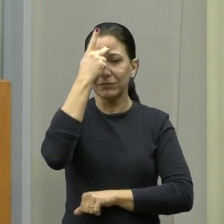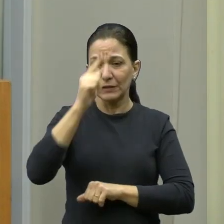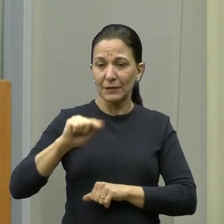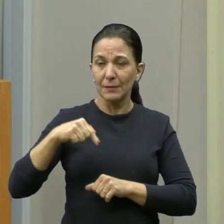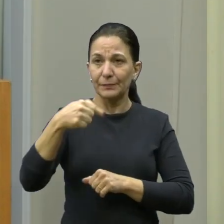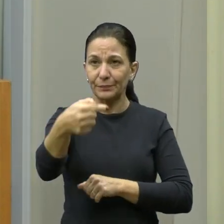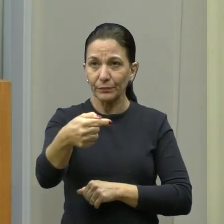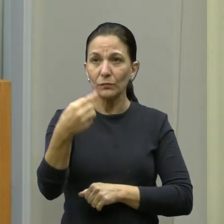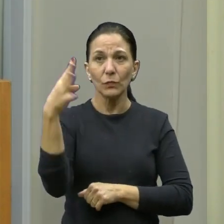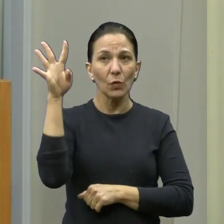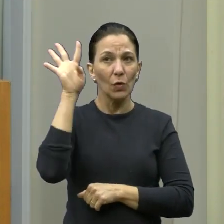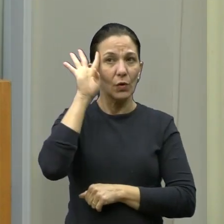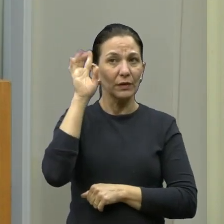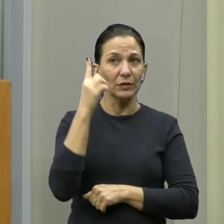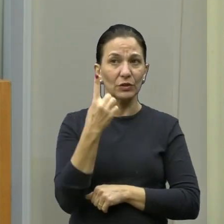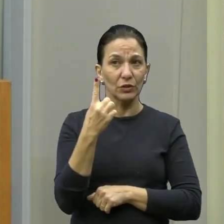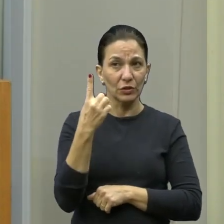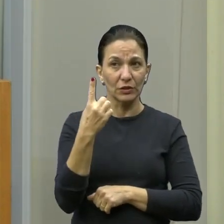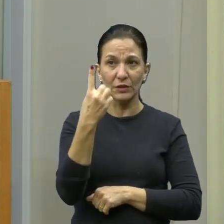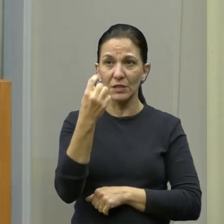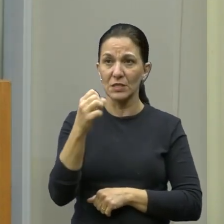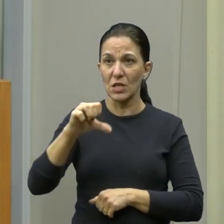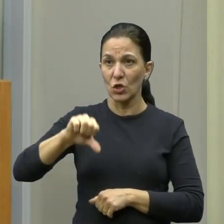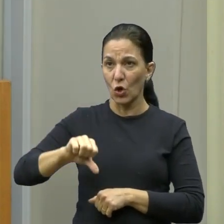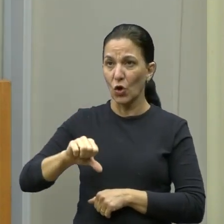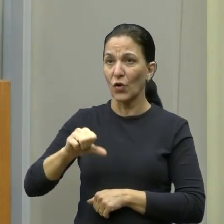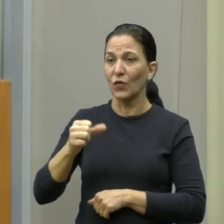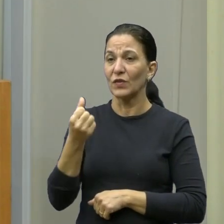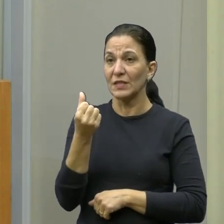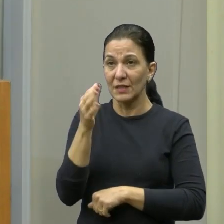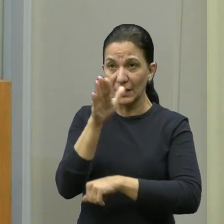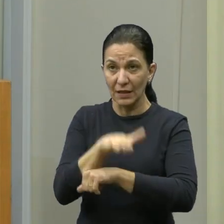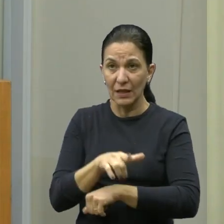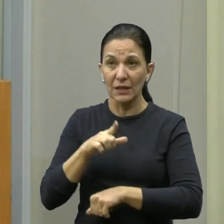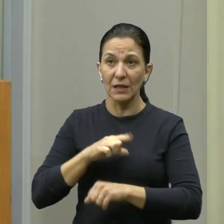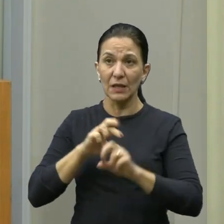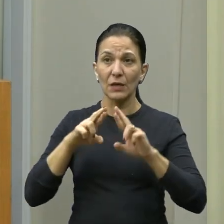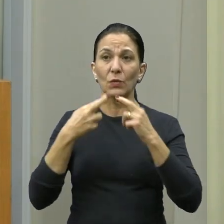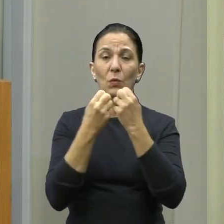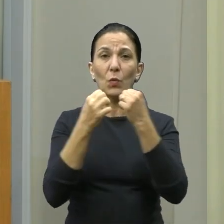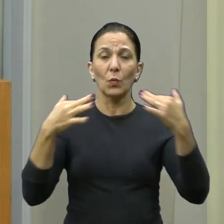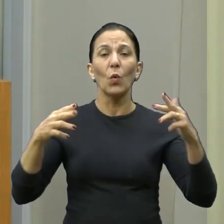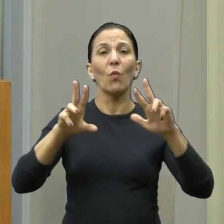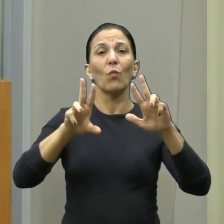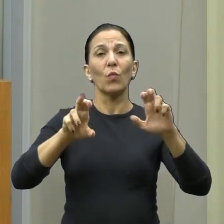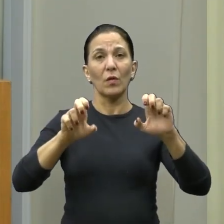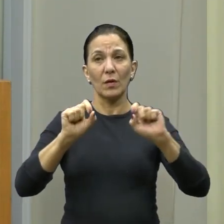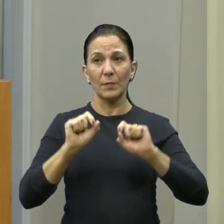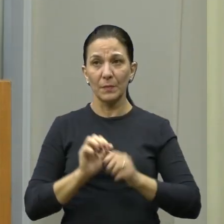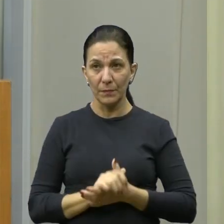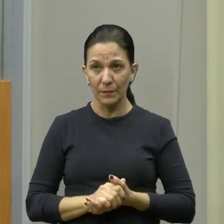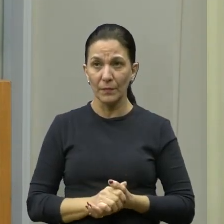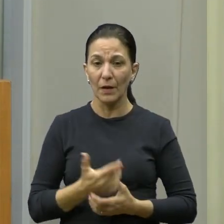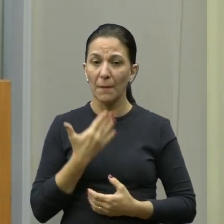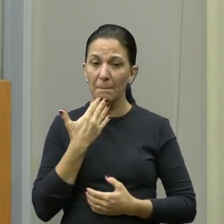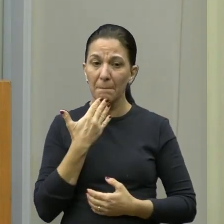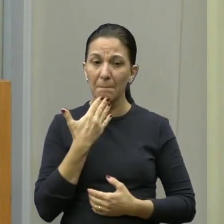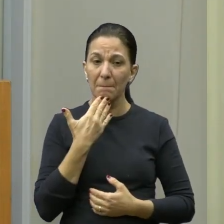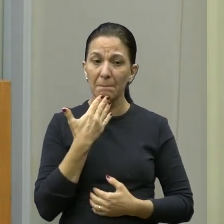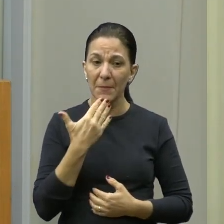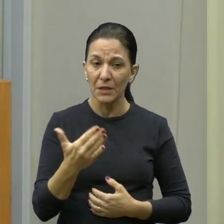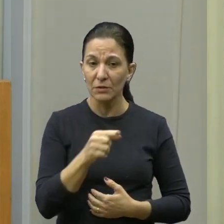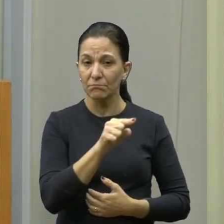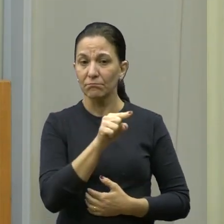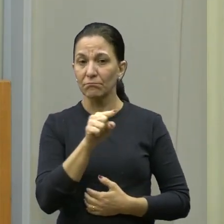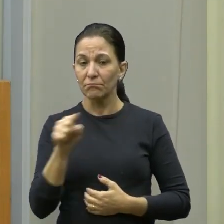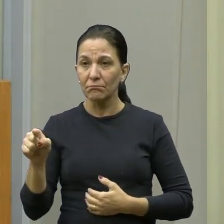vem, quarta-feira, dia 19, às 6 da tarde, a gente vai estar aqui nesse plenário fazendo uma audiência pública sobre isso. E eu conto muito com a